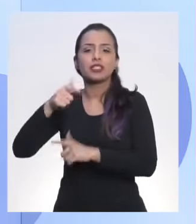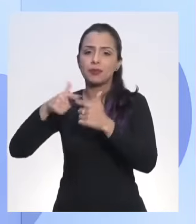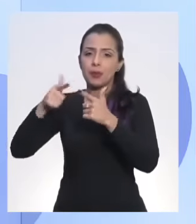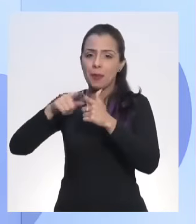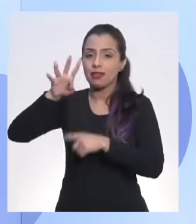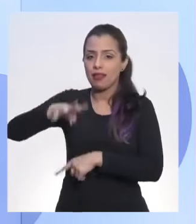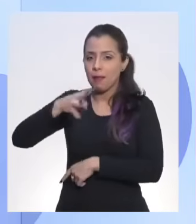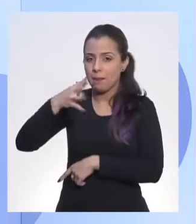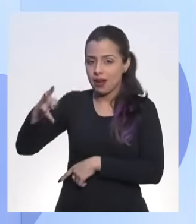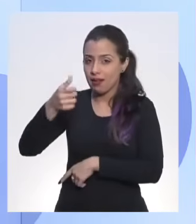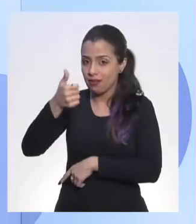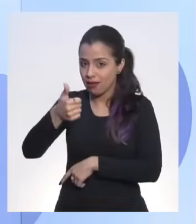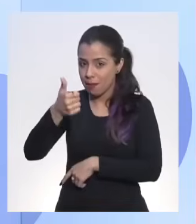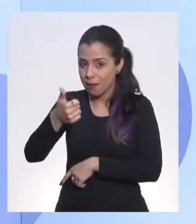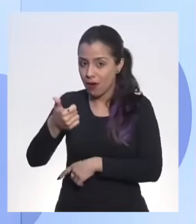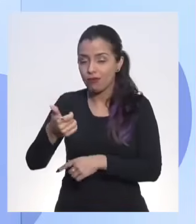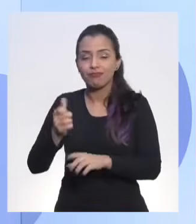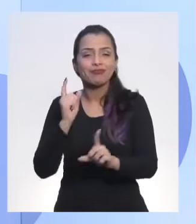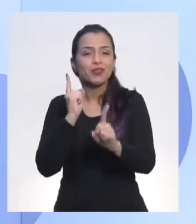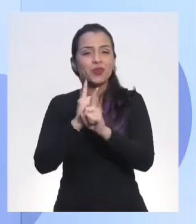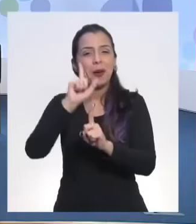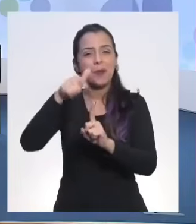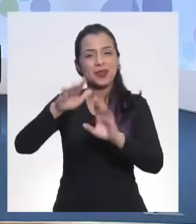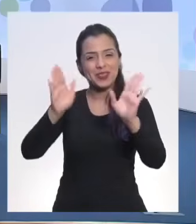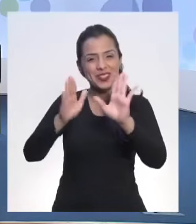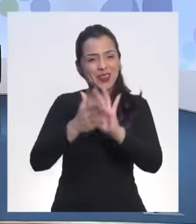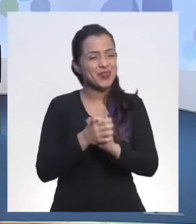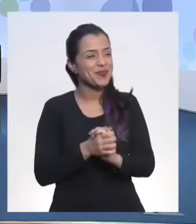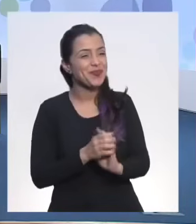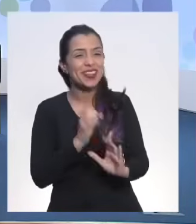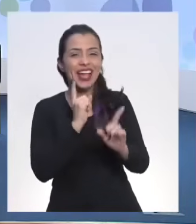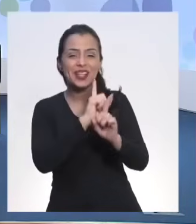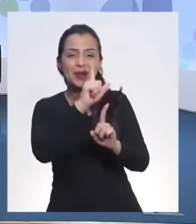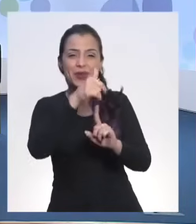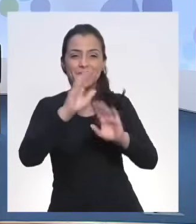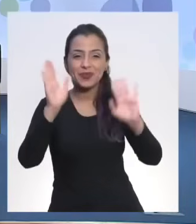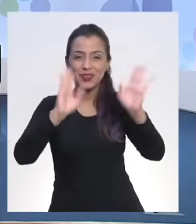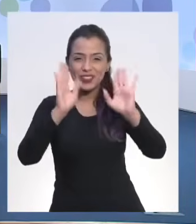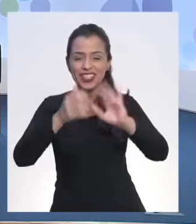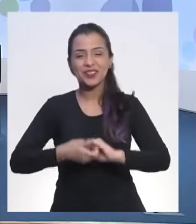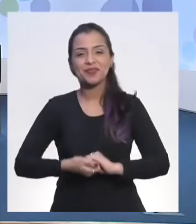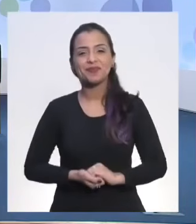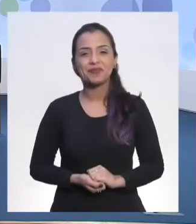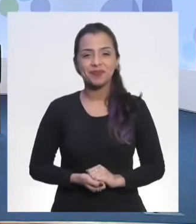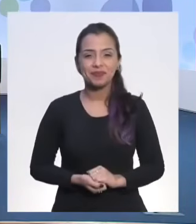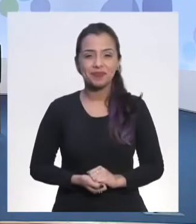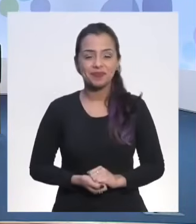planilha. Galerinha, até a próxima. Isso mesmo. Até a próxima. Tchau, tchau.